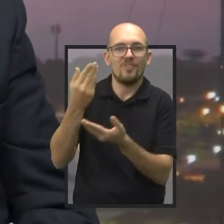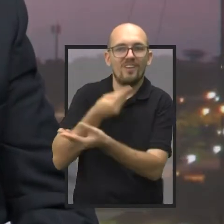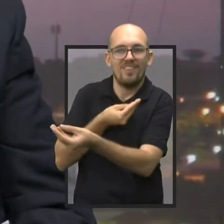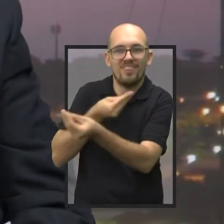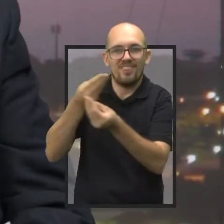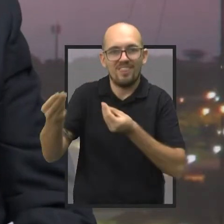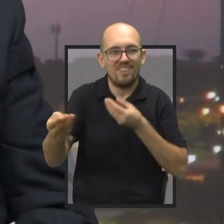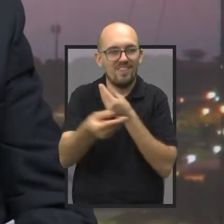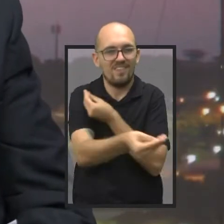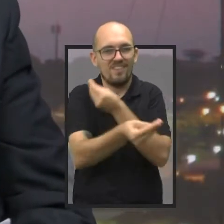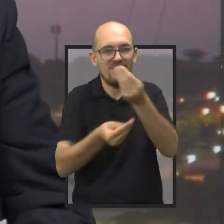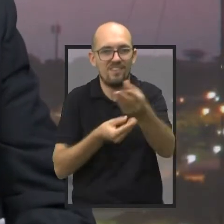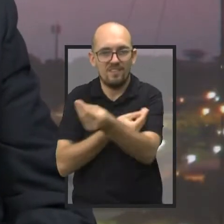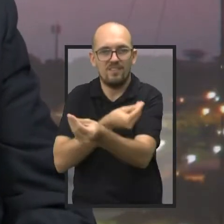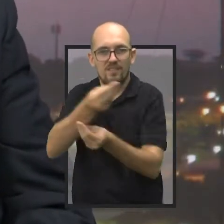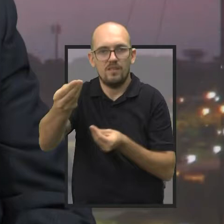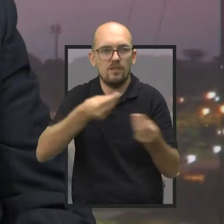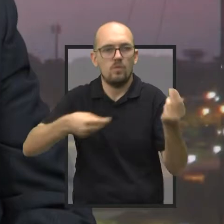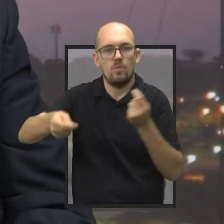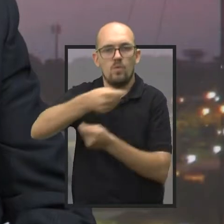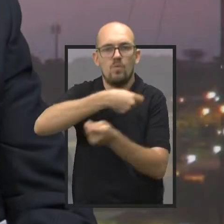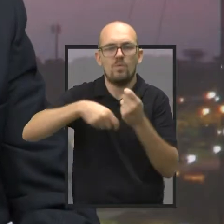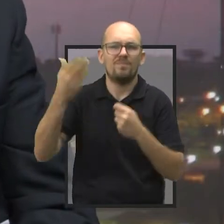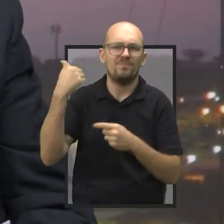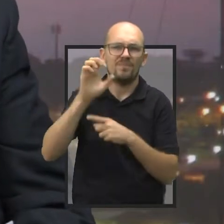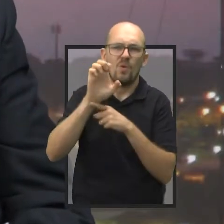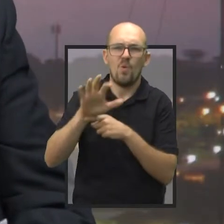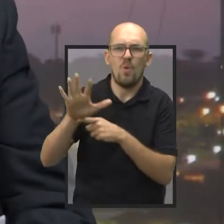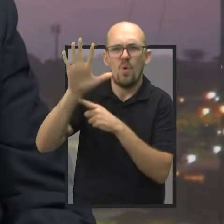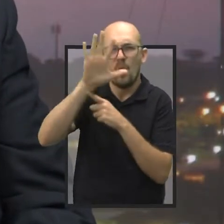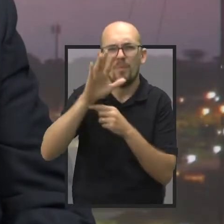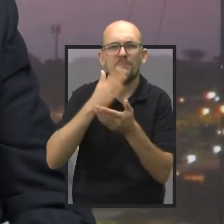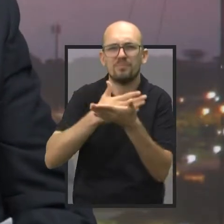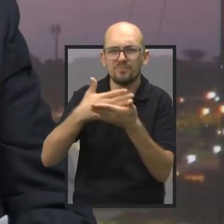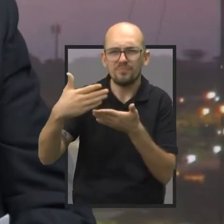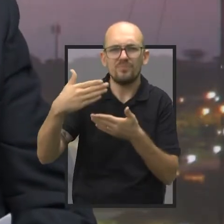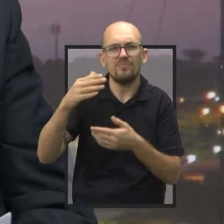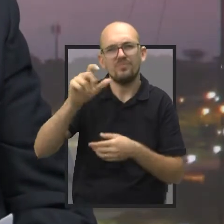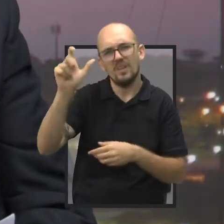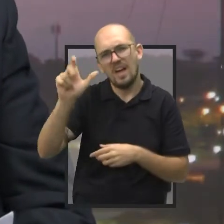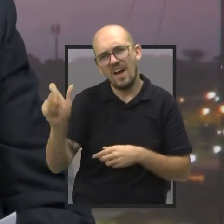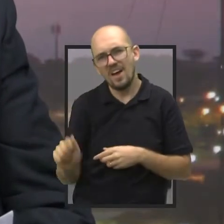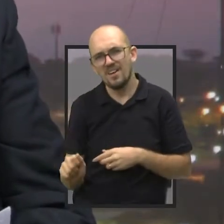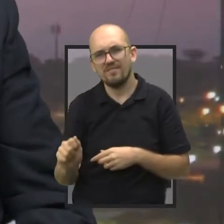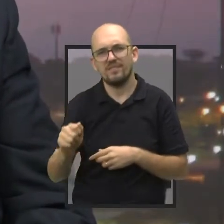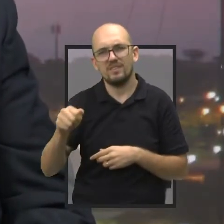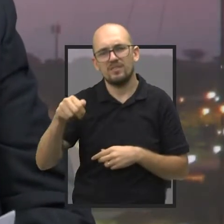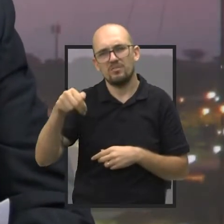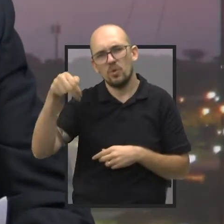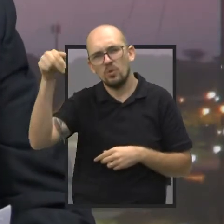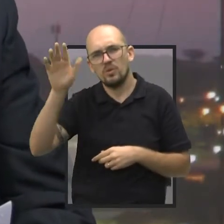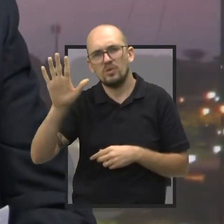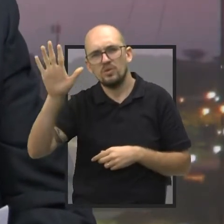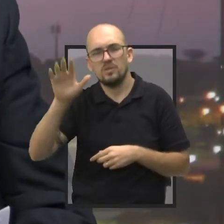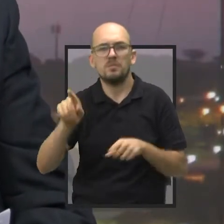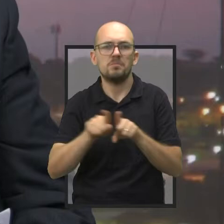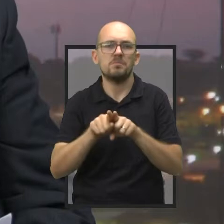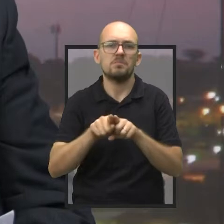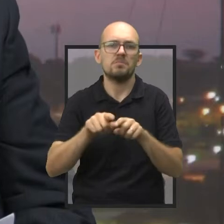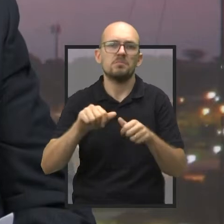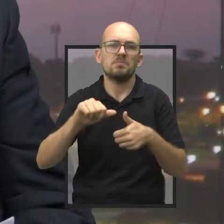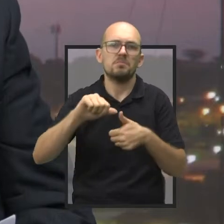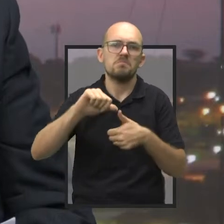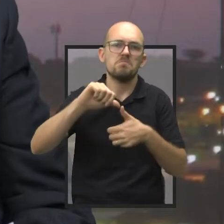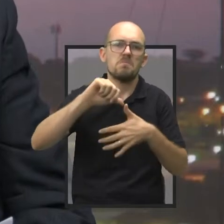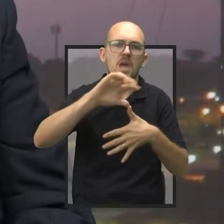época globalizado, lá na Europa e norte da África e posteriormente as Américas, a